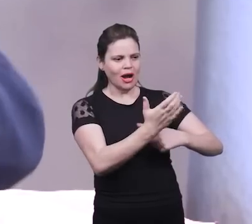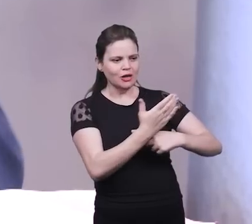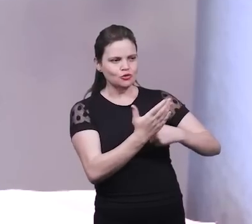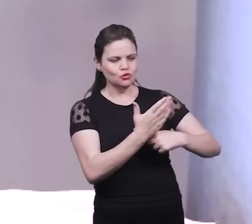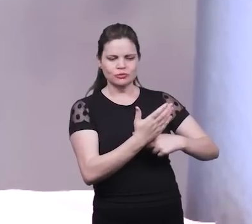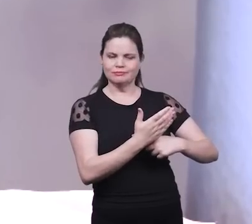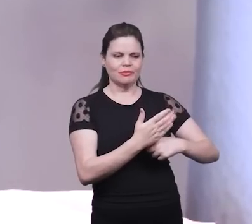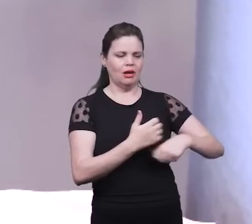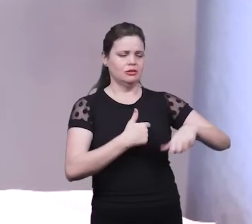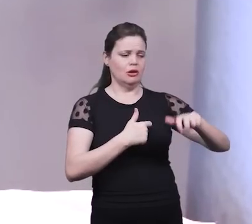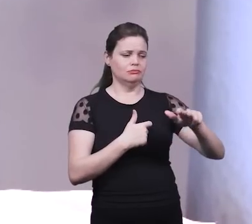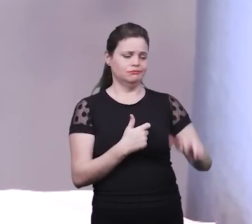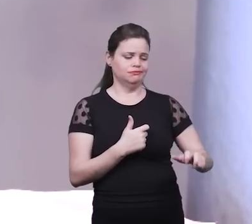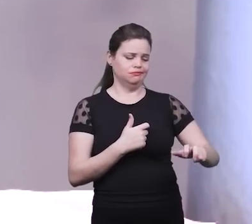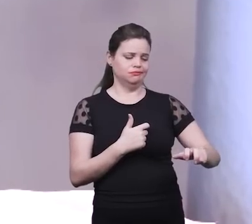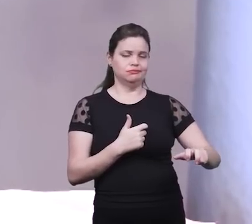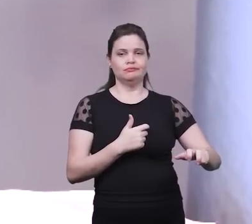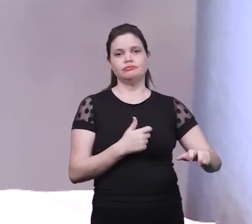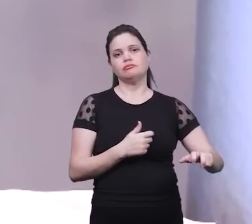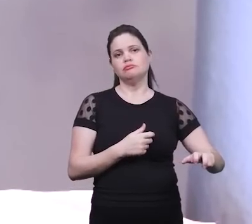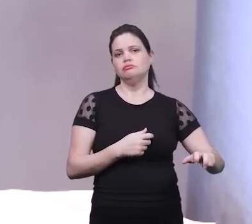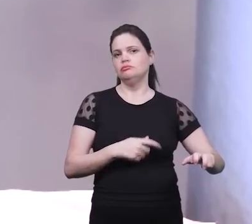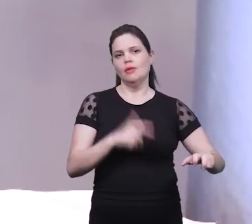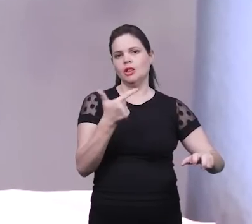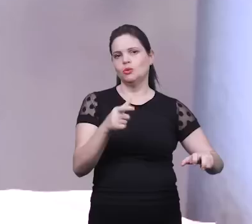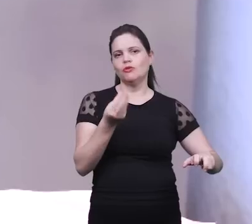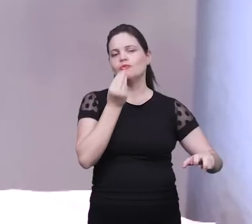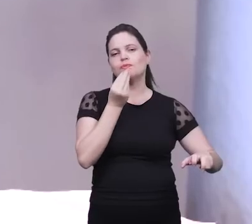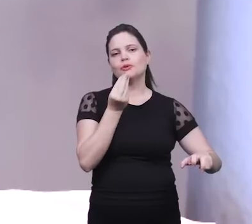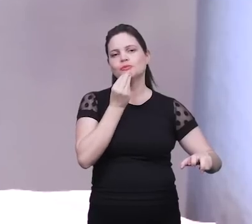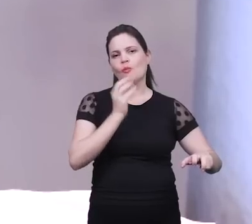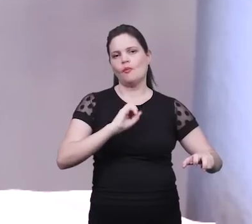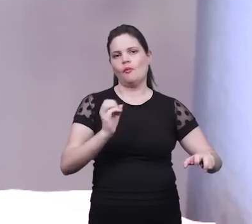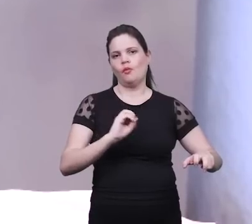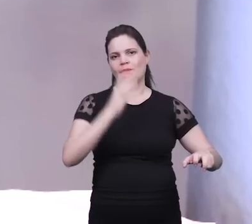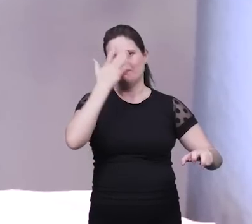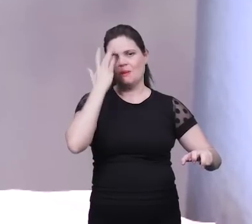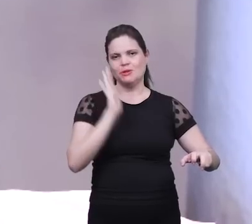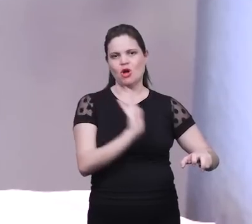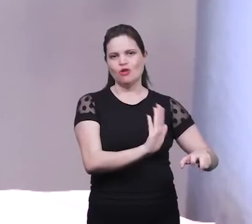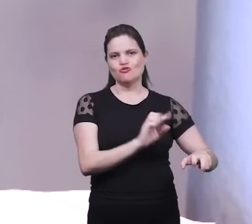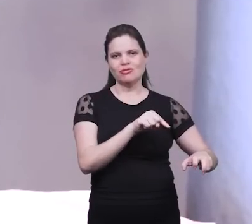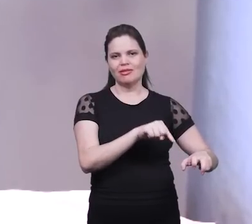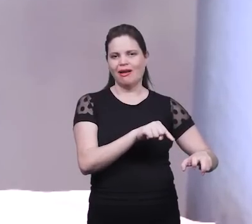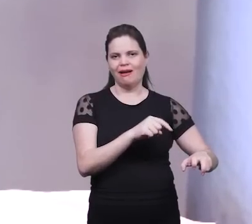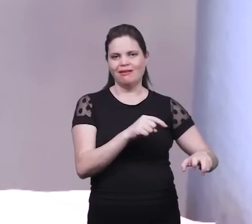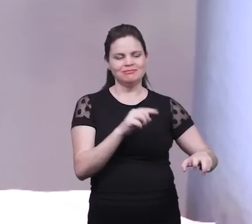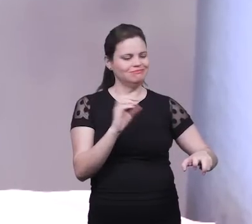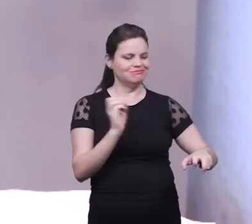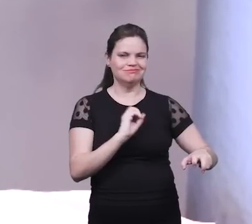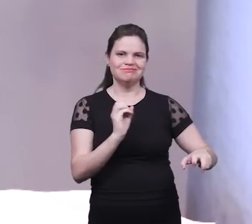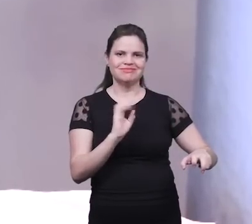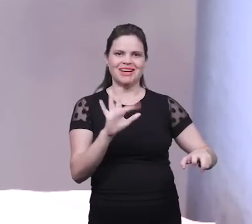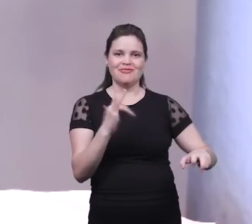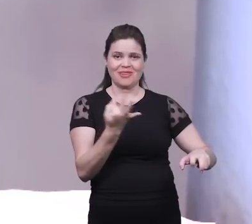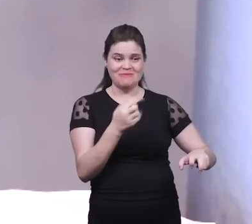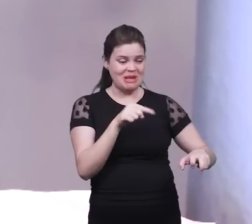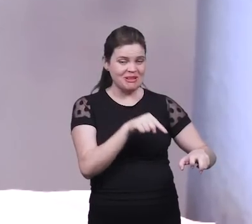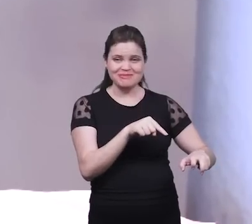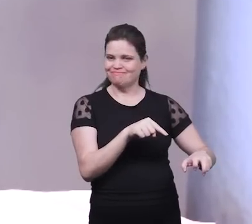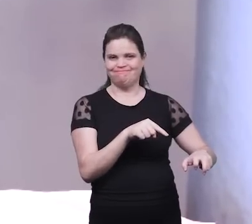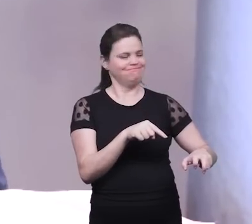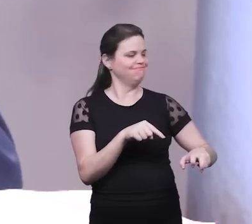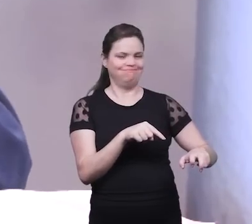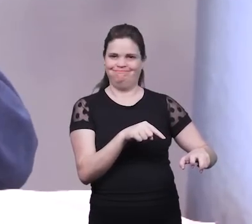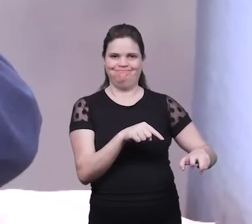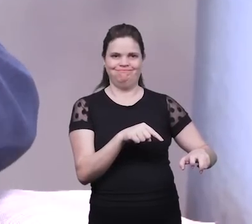ali. Esse homem não teve muitas oportunidades na vida dele, alguém ajudar, algum familiar, não se sabe o que aconteceu. Quando a